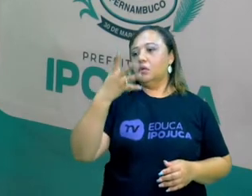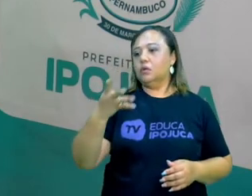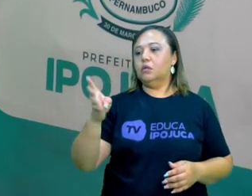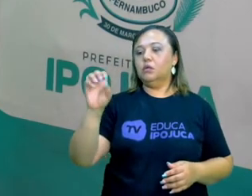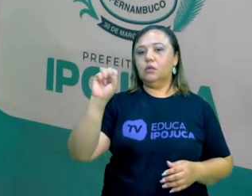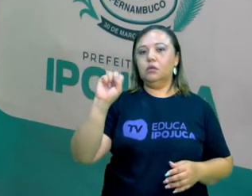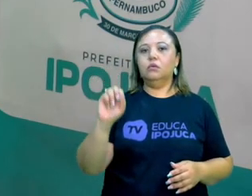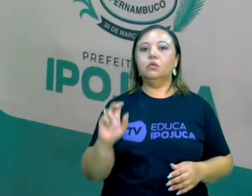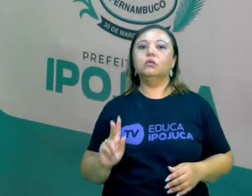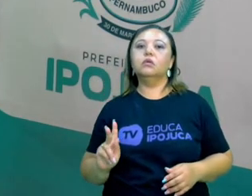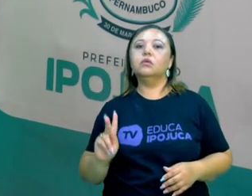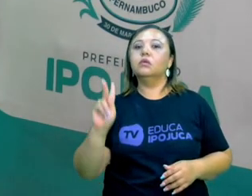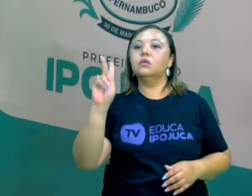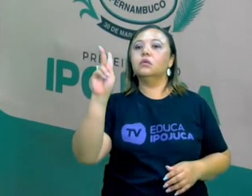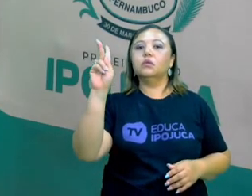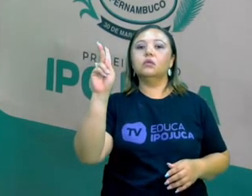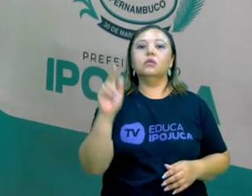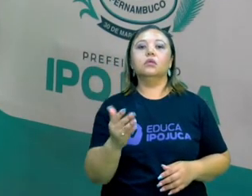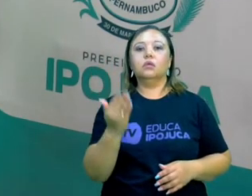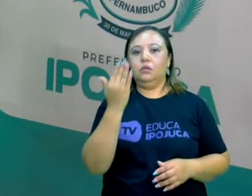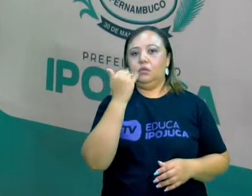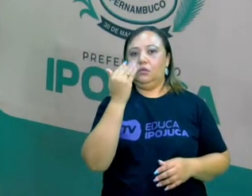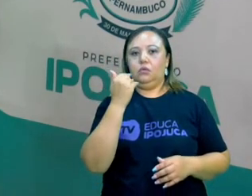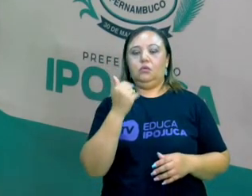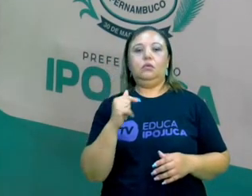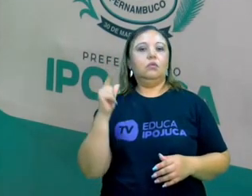48 quilos cabe dentro de